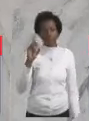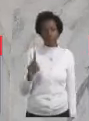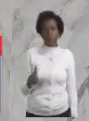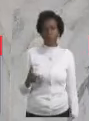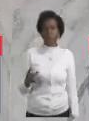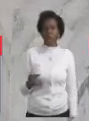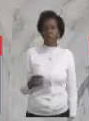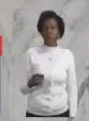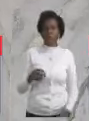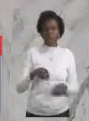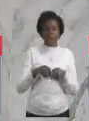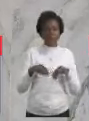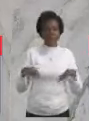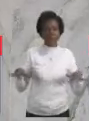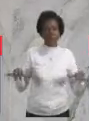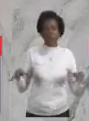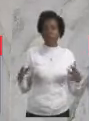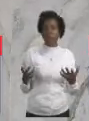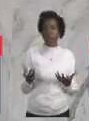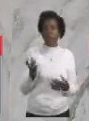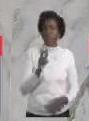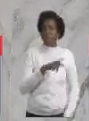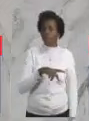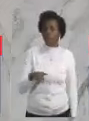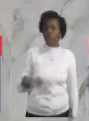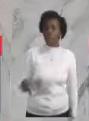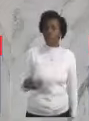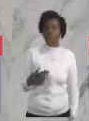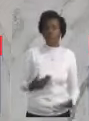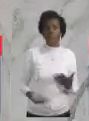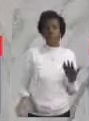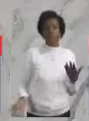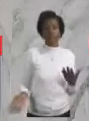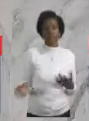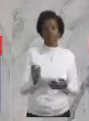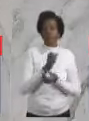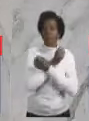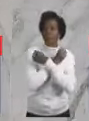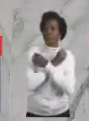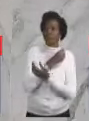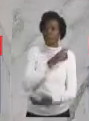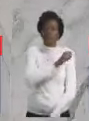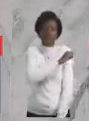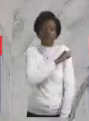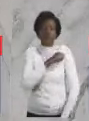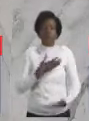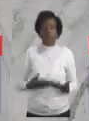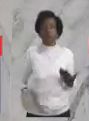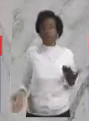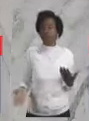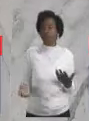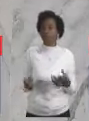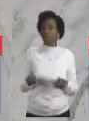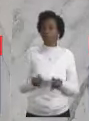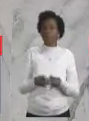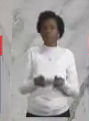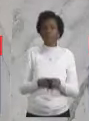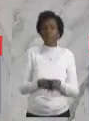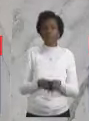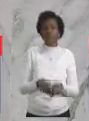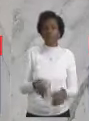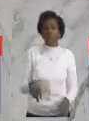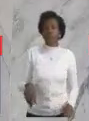ó prejudica esses professores prejudica o magistério mas prejudica também os nossos os alunos porque os professores